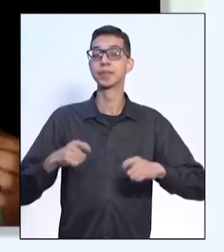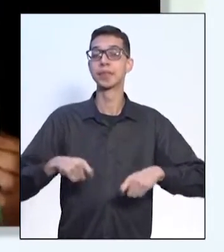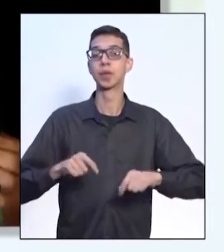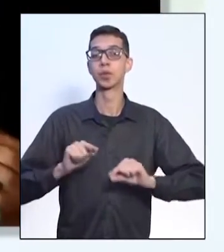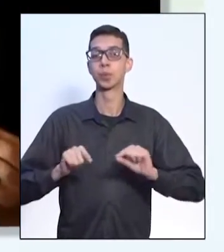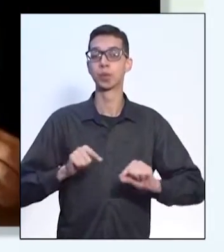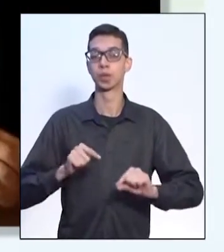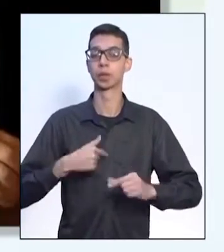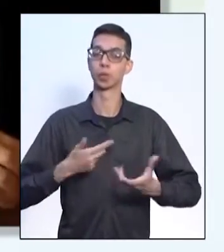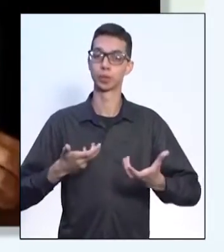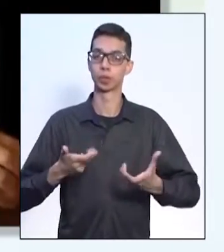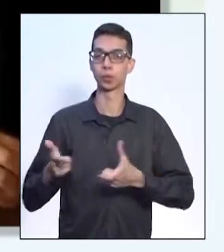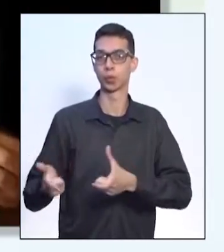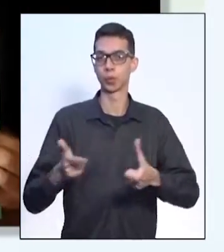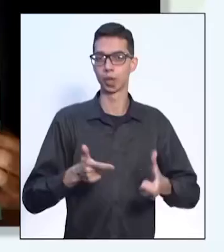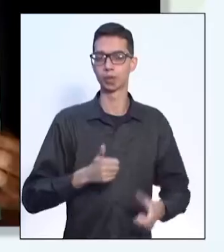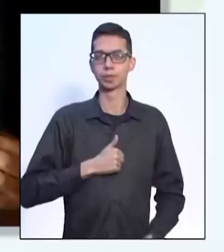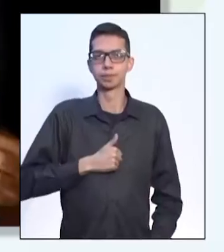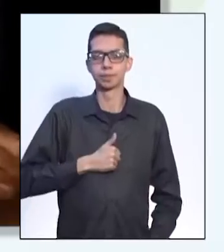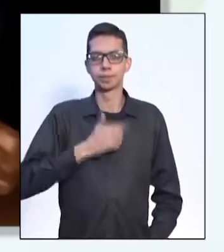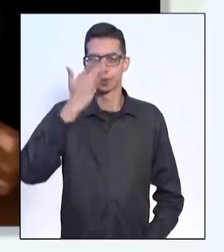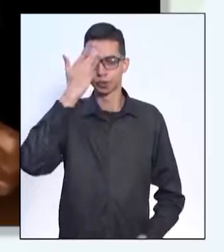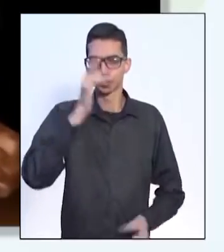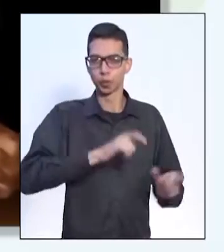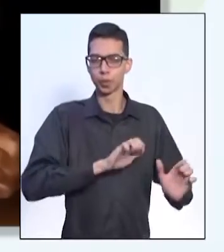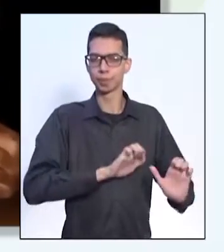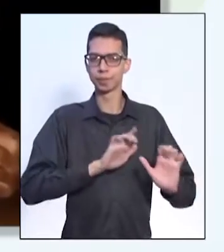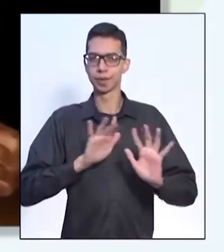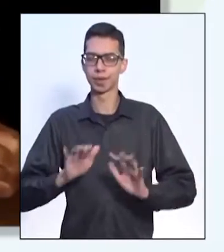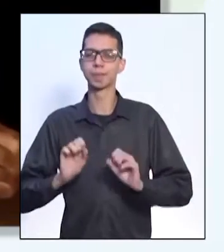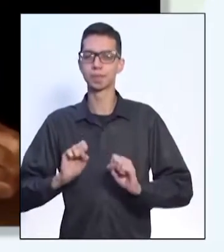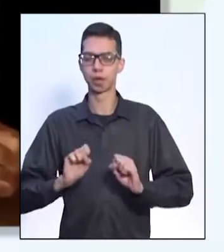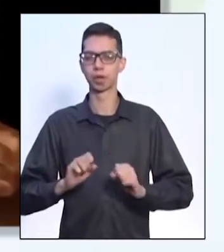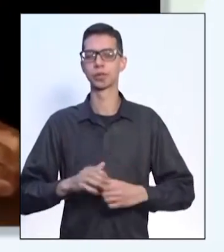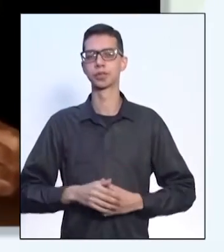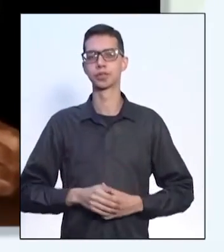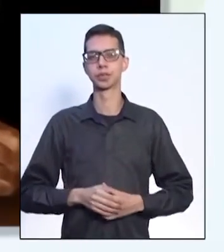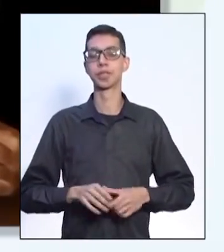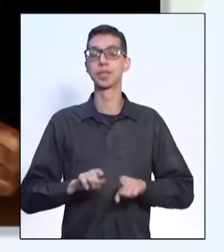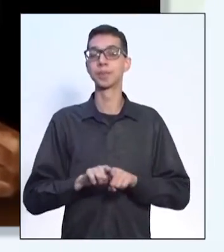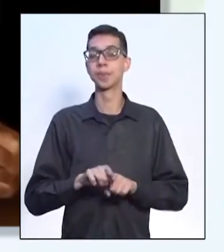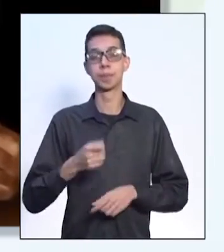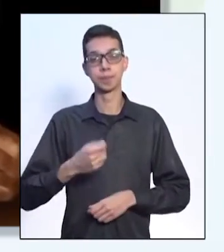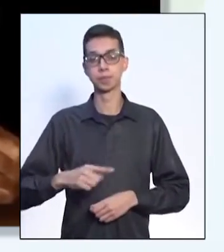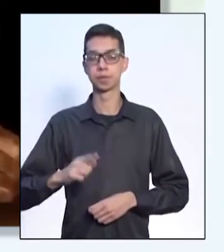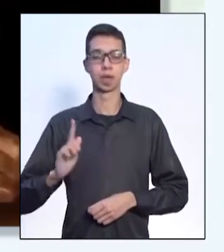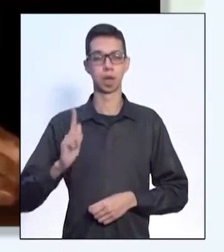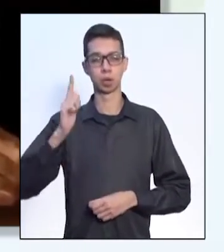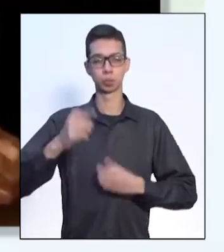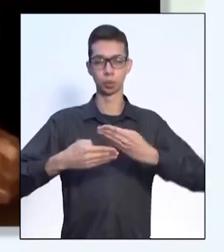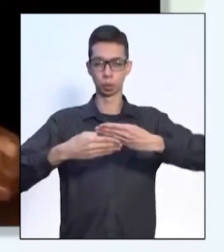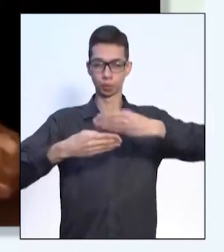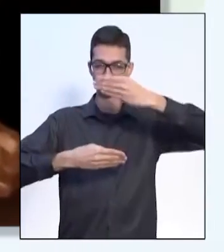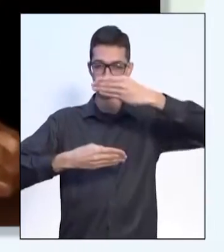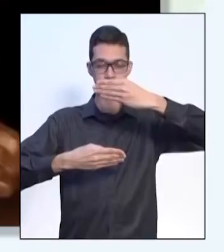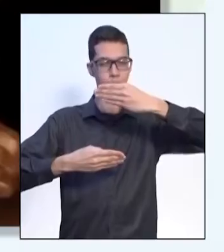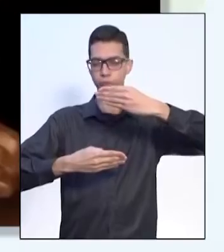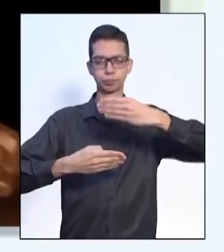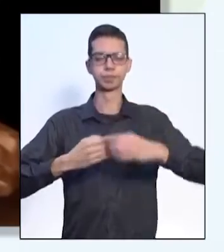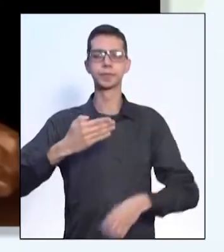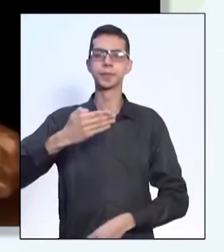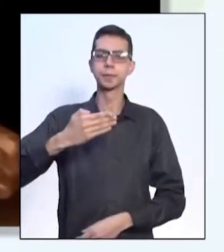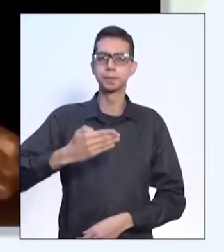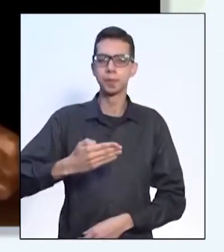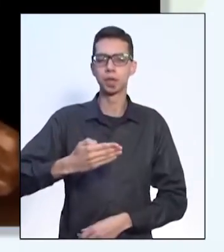públicos mais convidativos, com muros mais baixos, com espaço para as pessoas sentarem na rua e não enxergarem calçada e rua só como lugar de